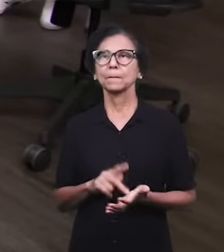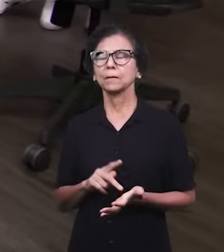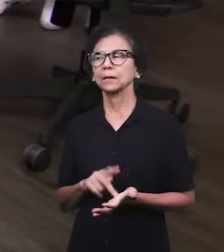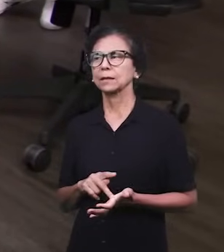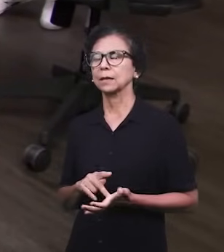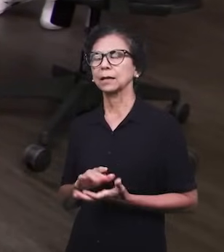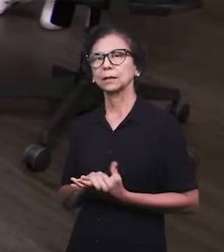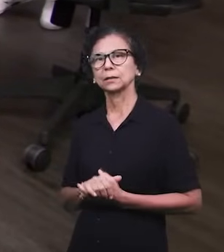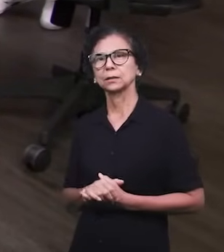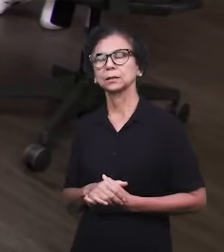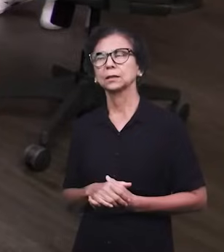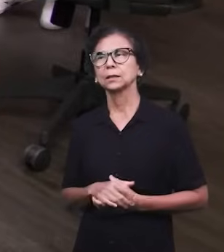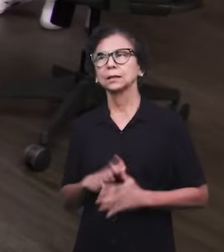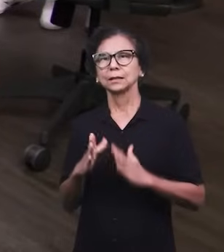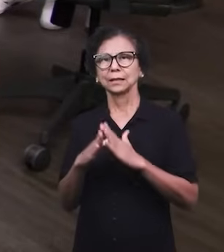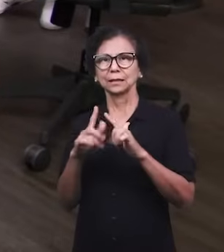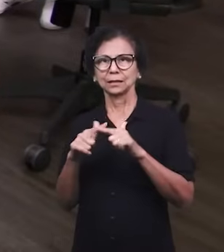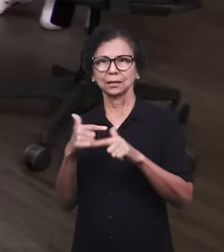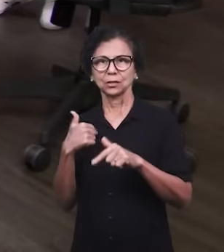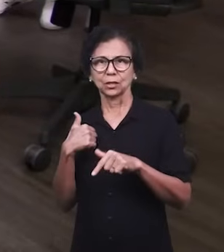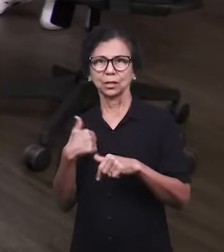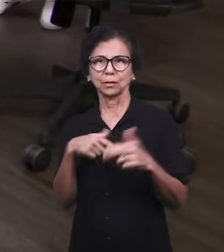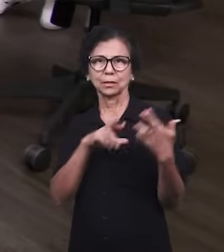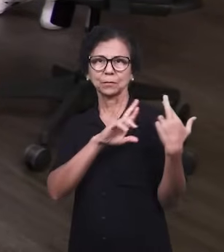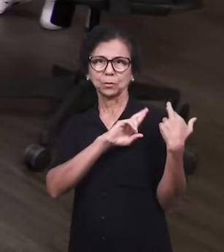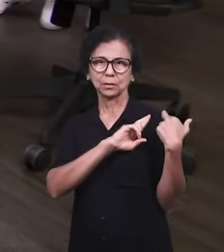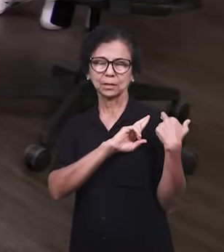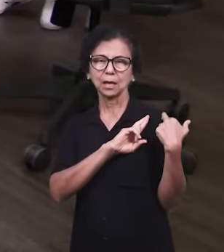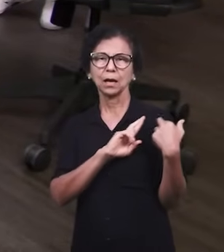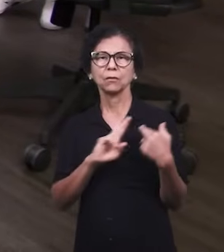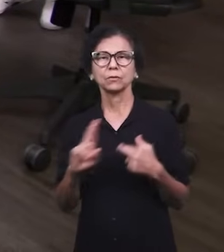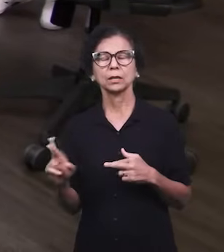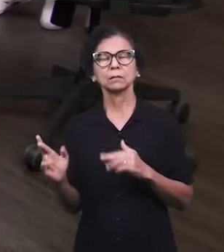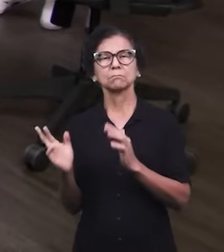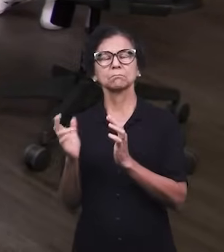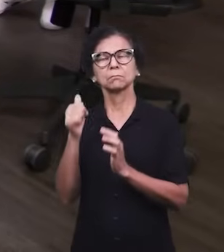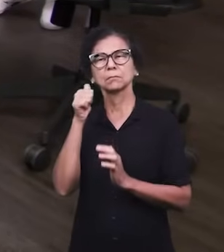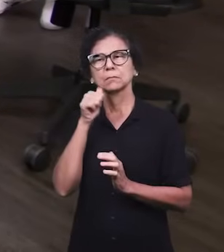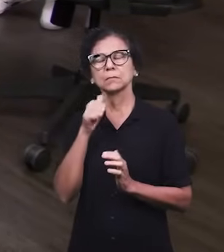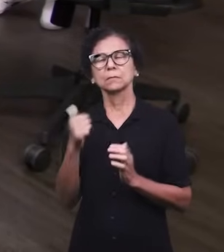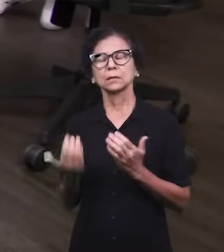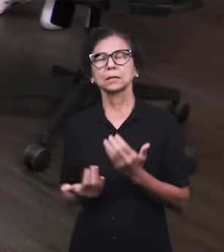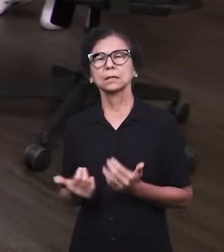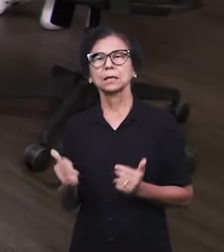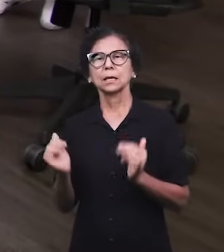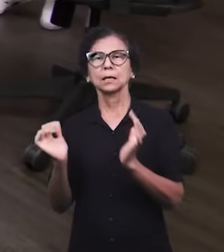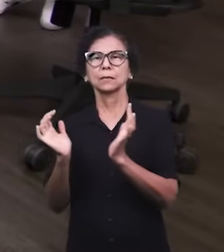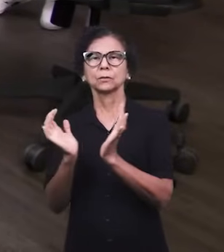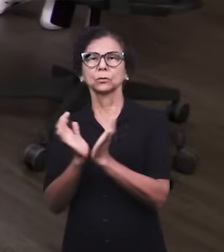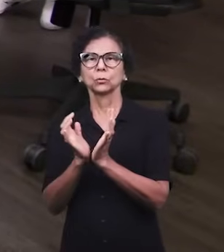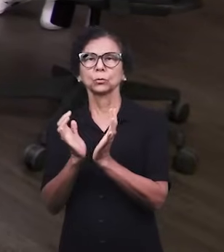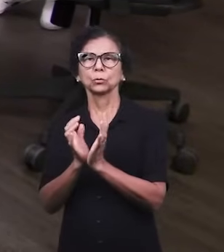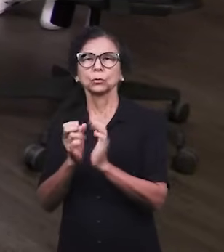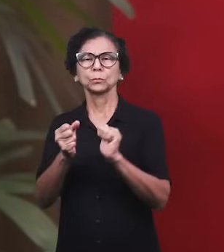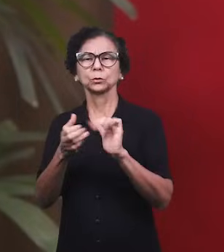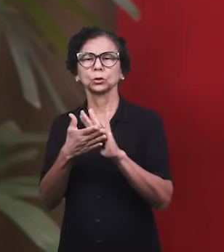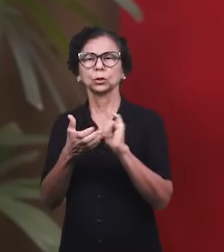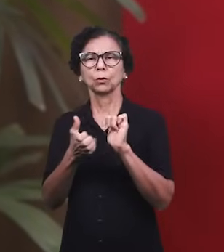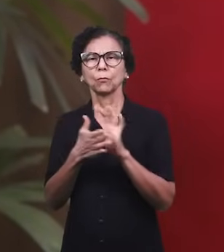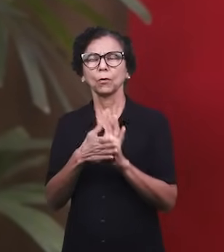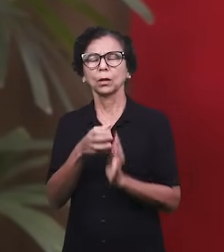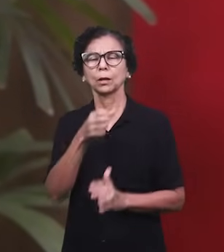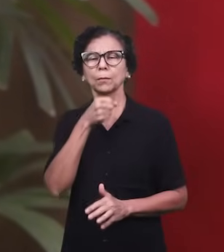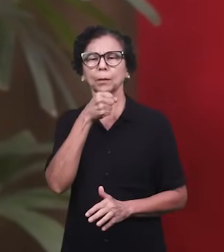uma irmã jovem da minha igreja que ela era solista do grupo de louvor. Mas o dia que ela chegou no culto à noite, ela chegou